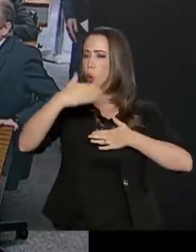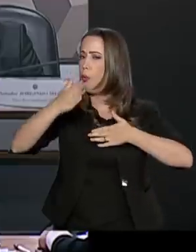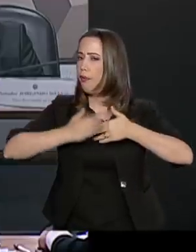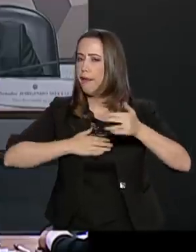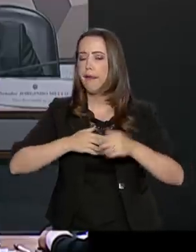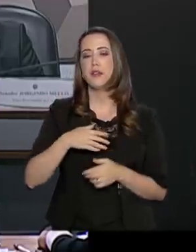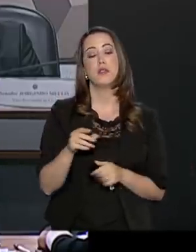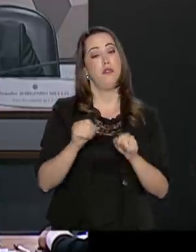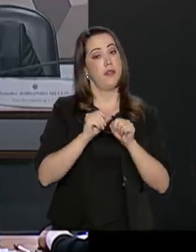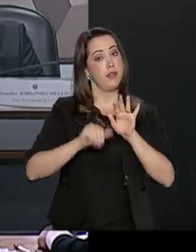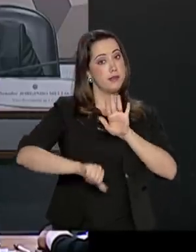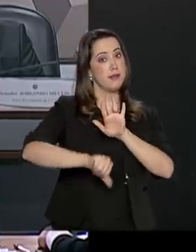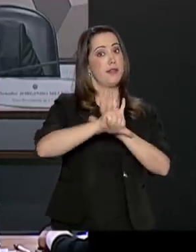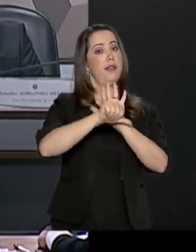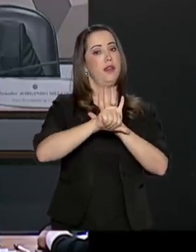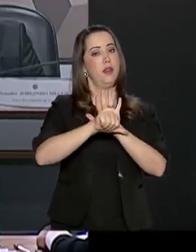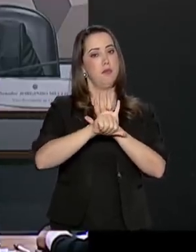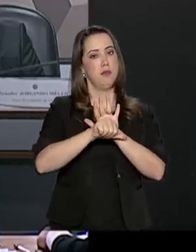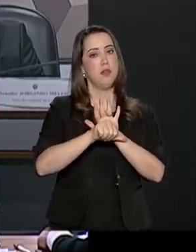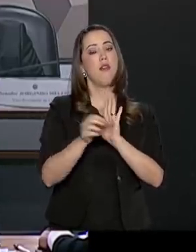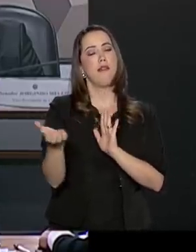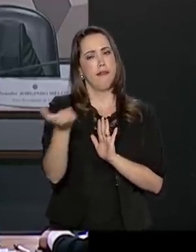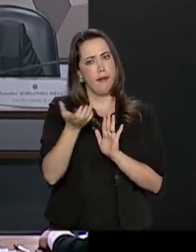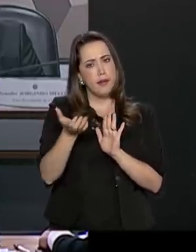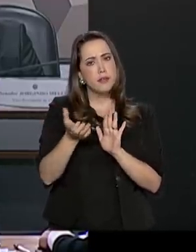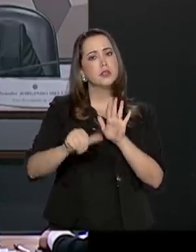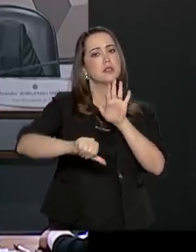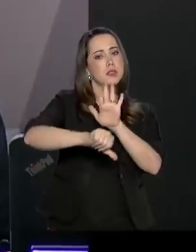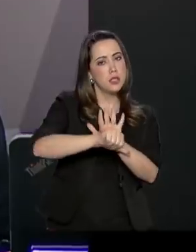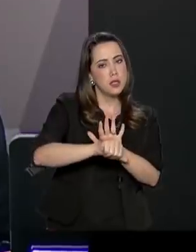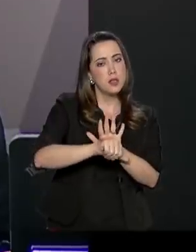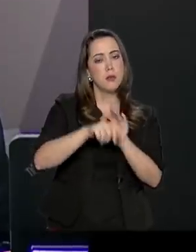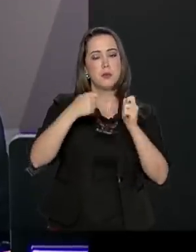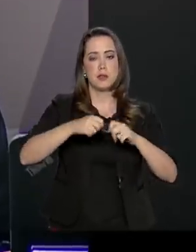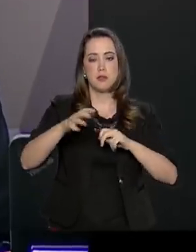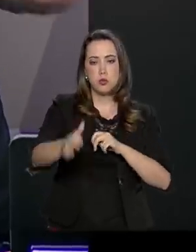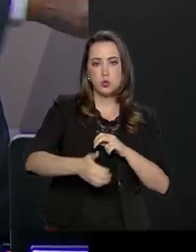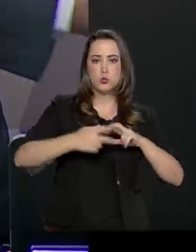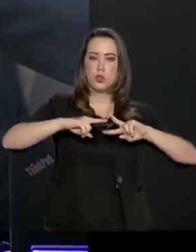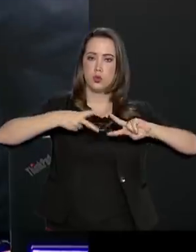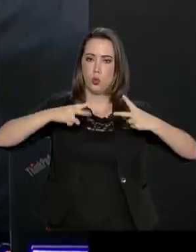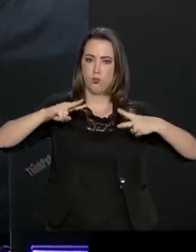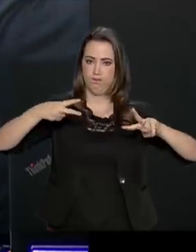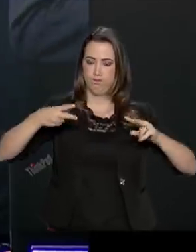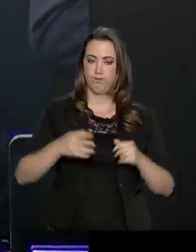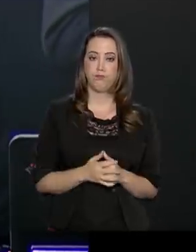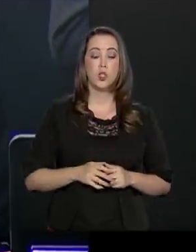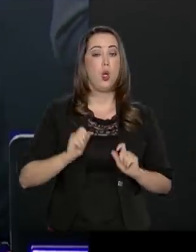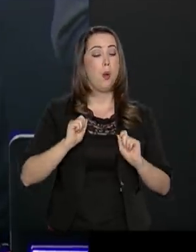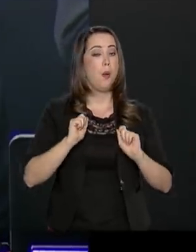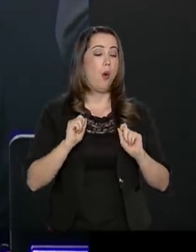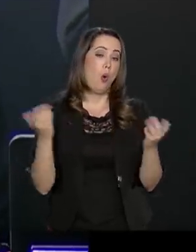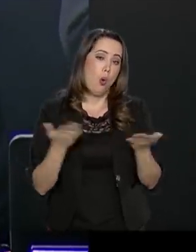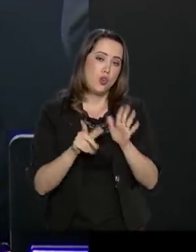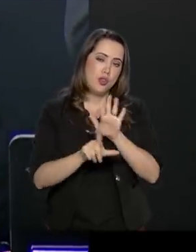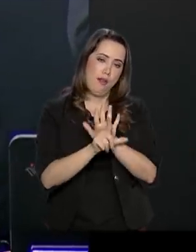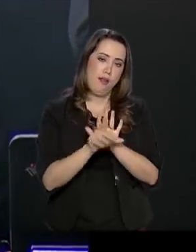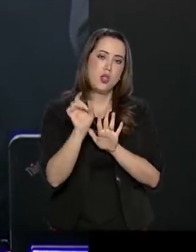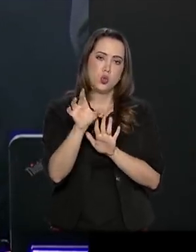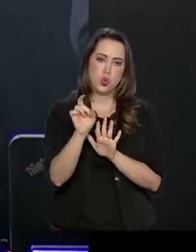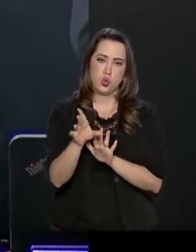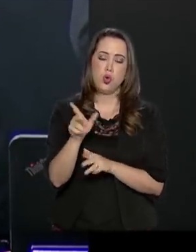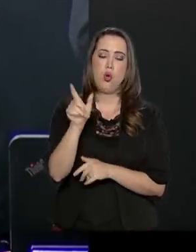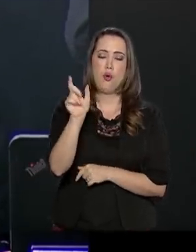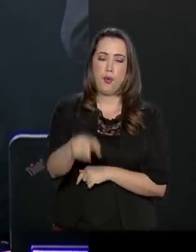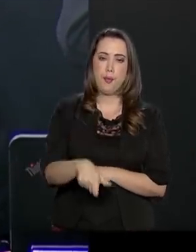que cometa crime doloso, ou seja, com intenção. A lei atual permite o recolhimento apenas de condenados por